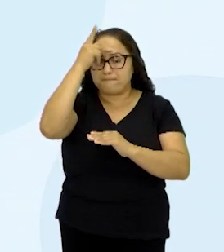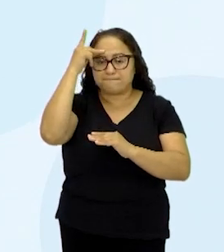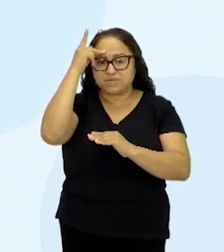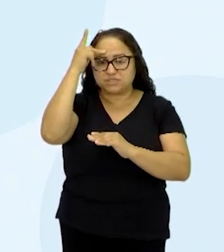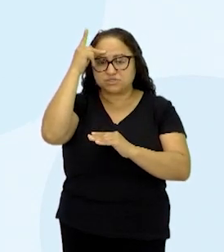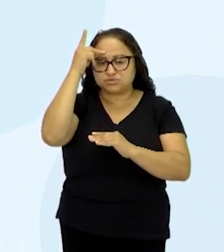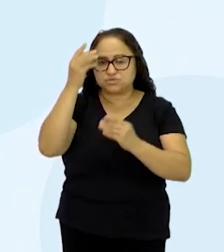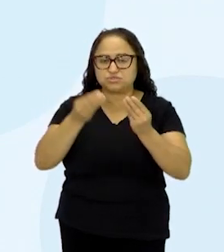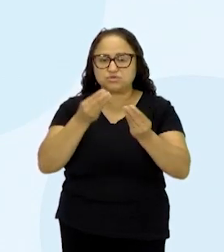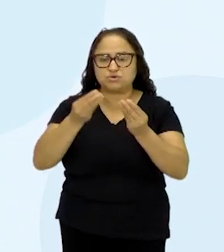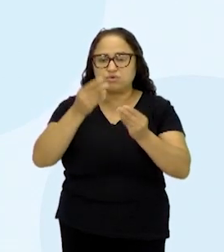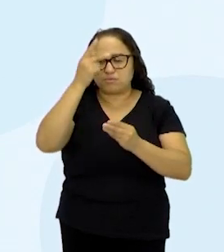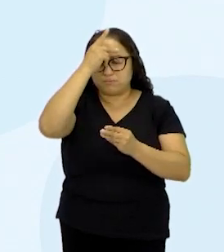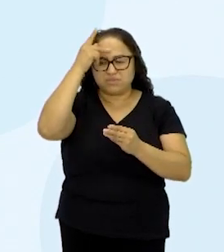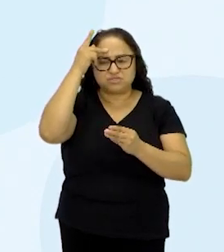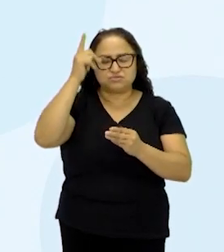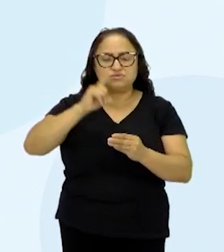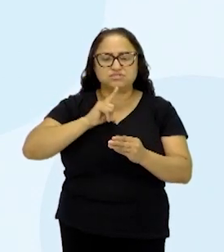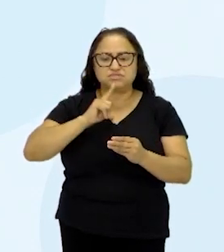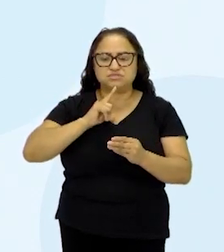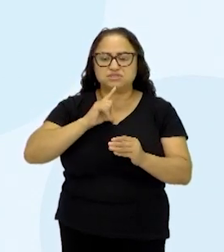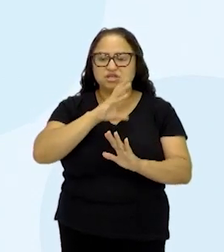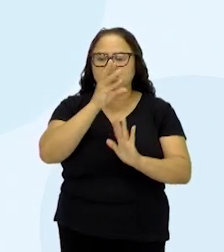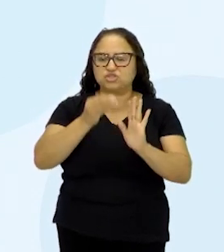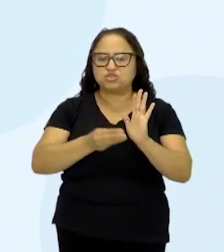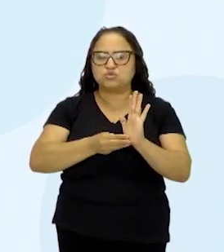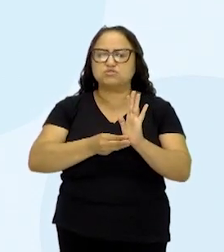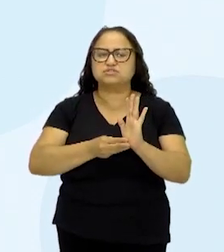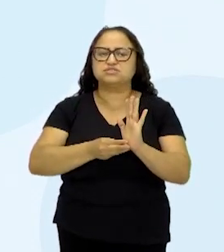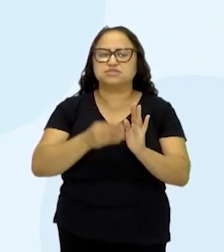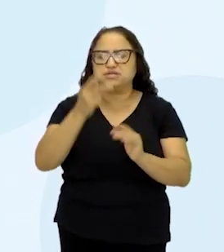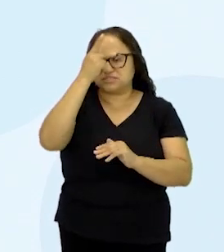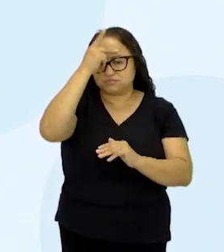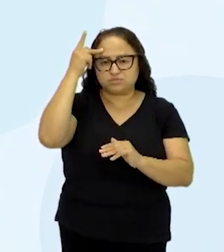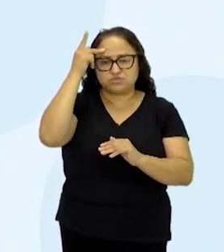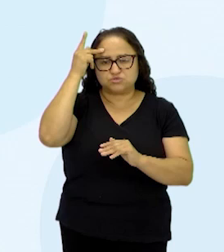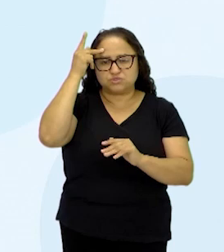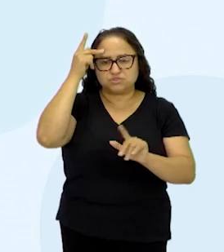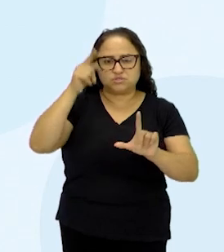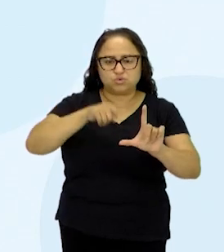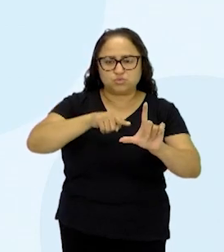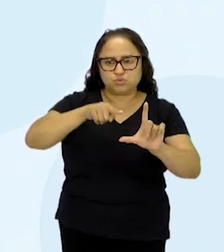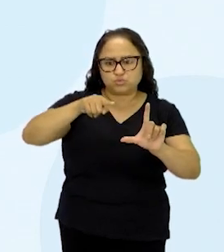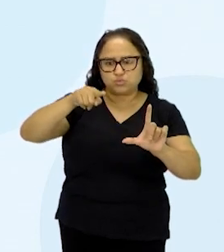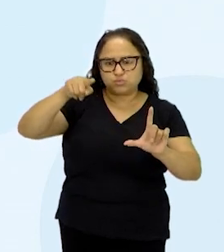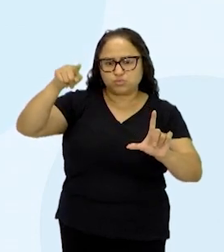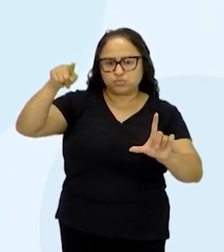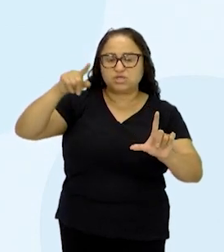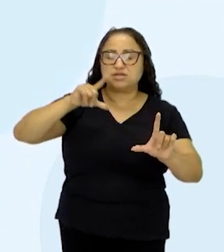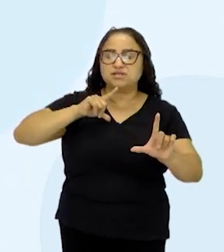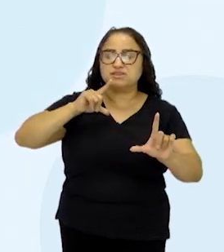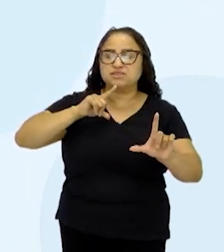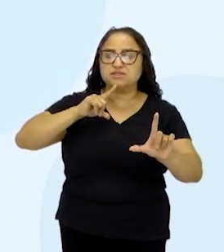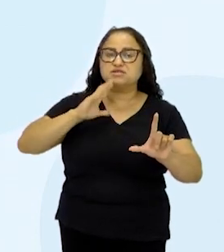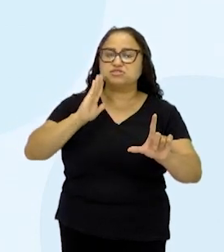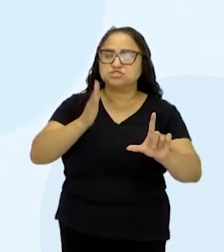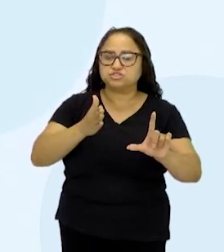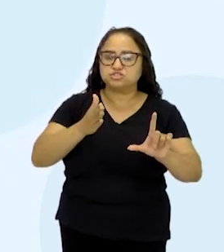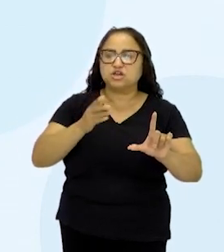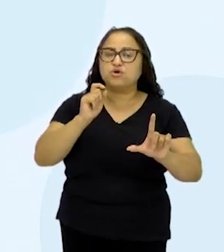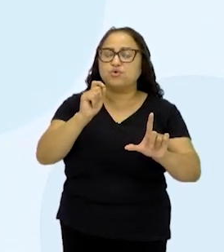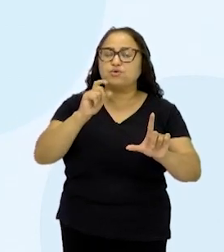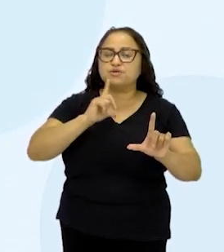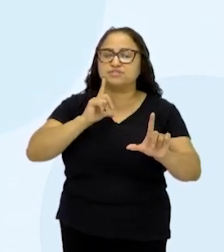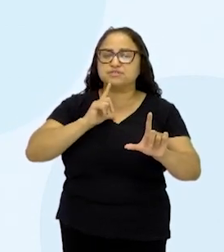com pessoas. Então, a gente tem que colocar todas as pessoas em ordem crescente, para a gente conseguir achar os dois termos que